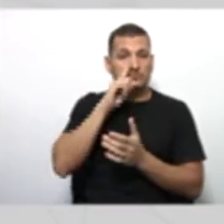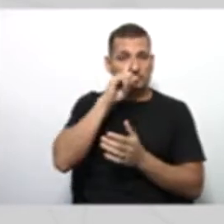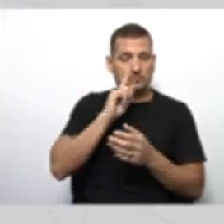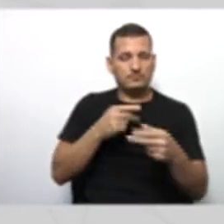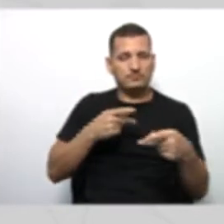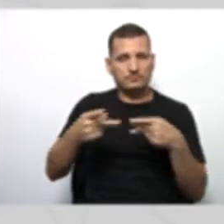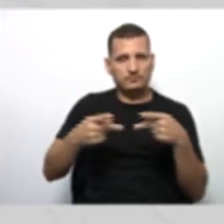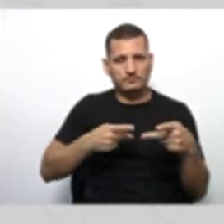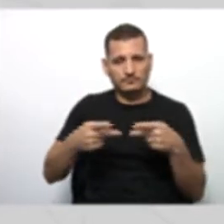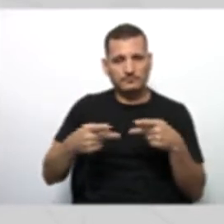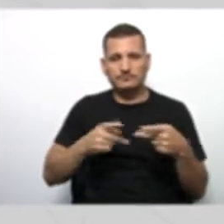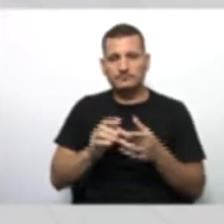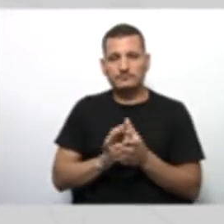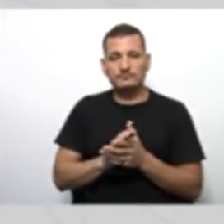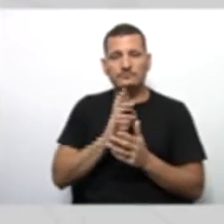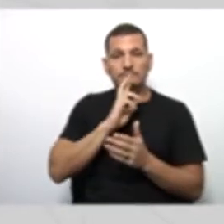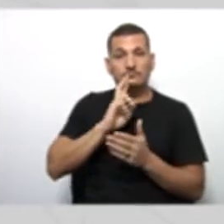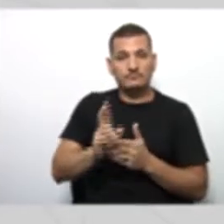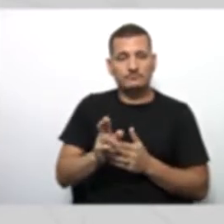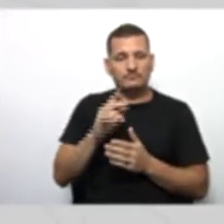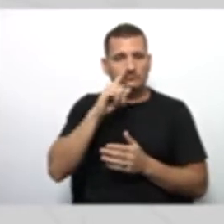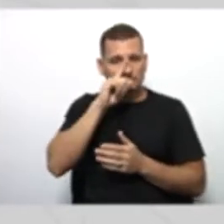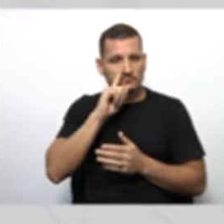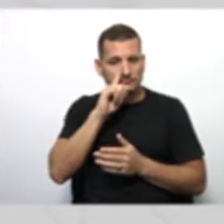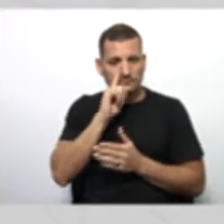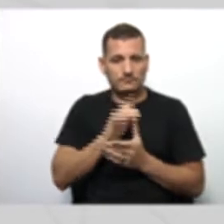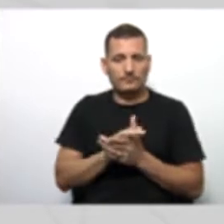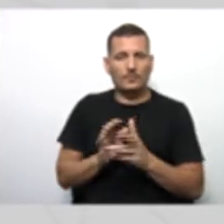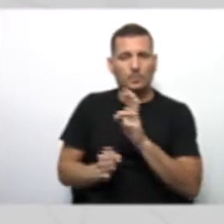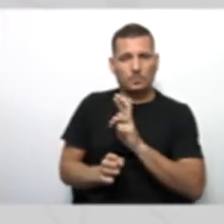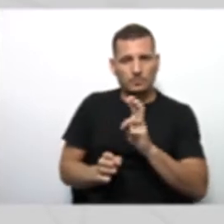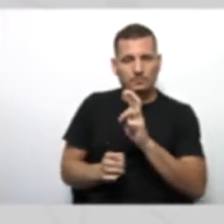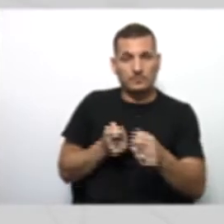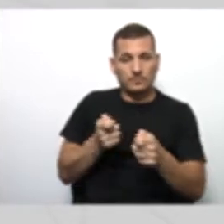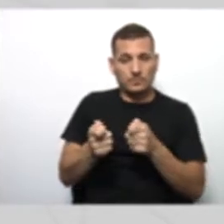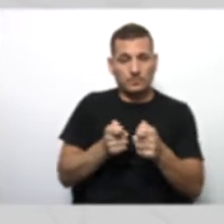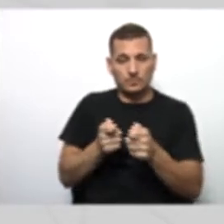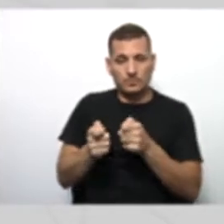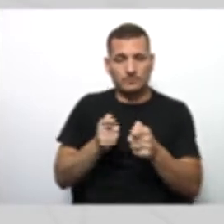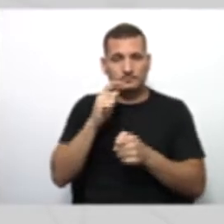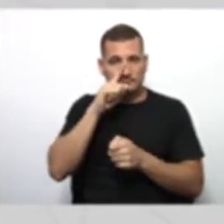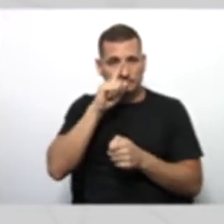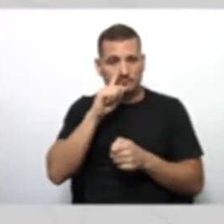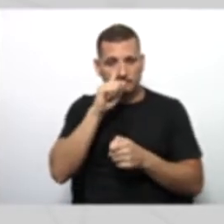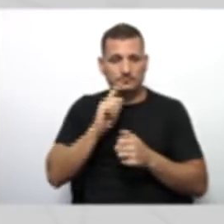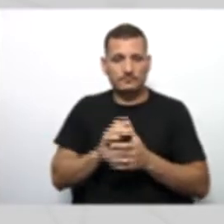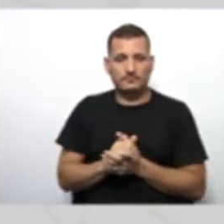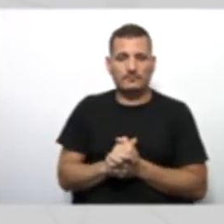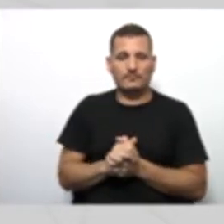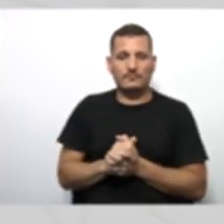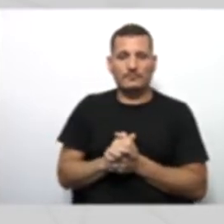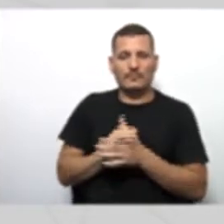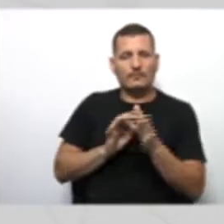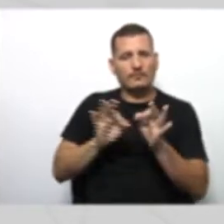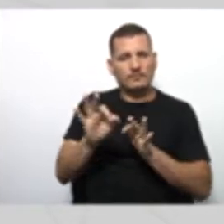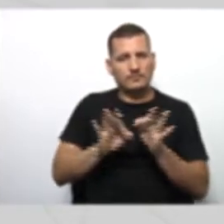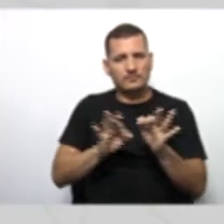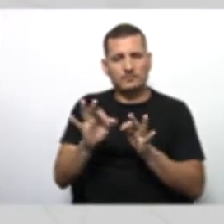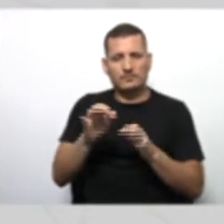projetos, respostas aos riscos, monitoramento e controle dos riscos, elaboração